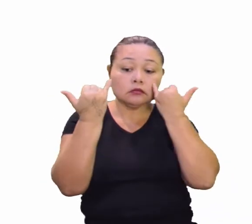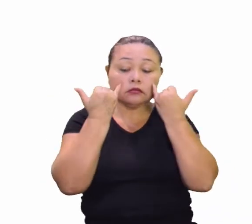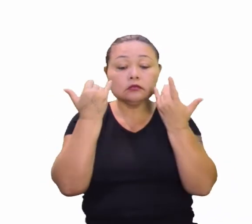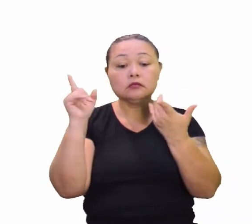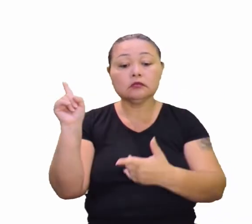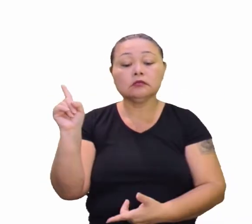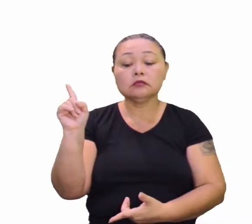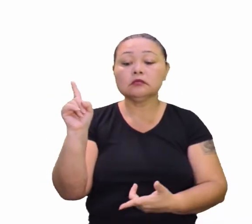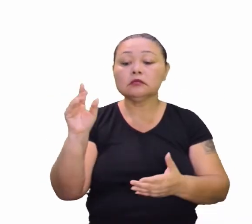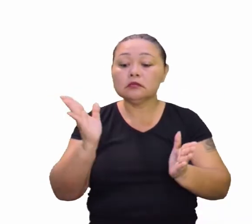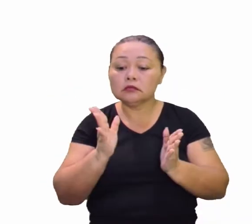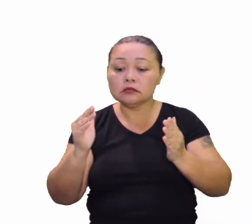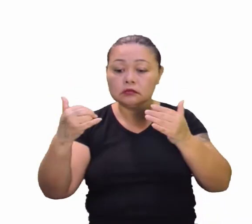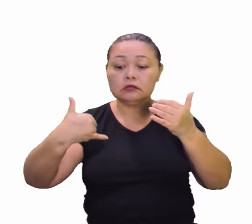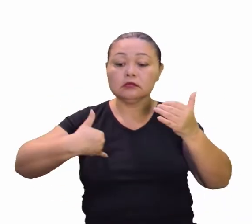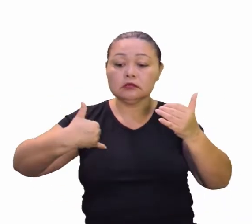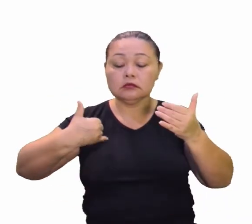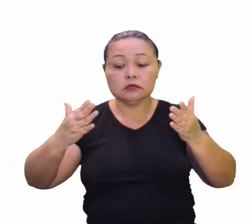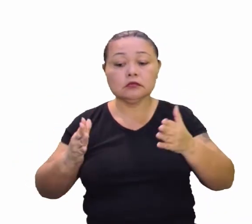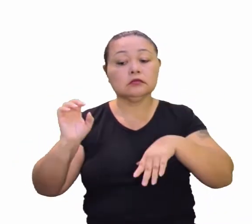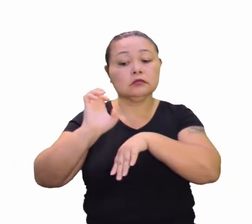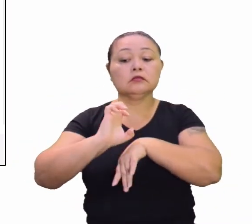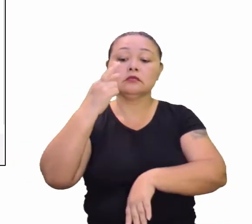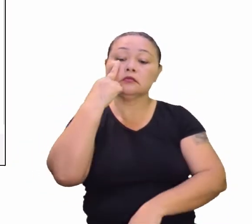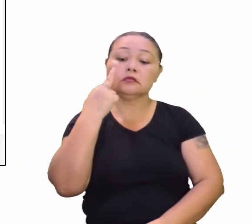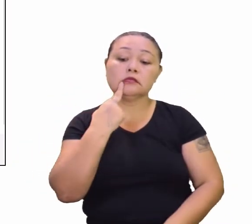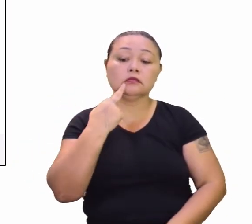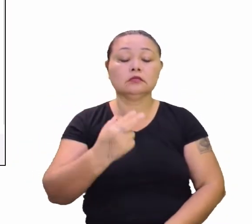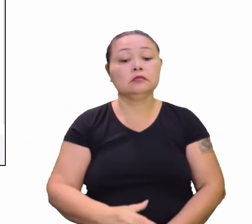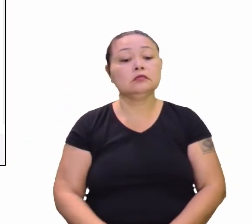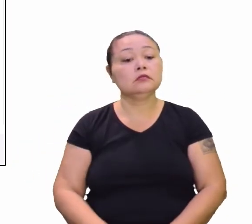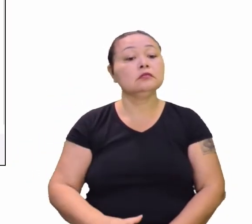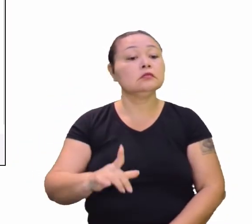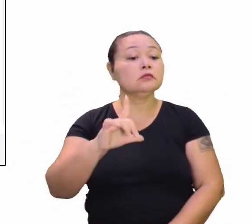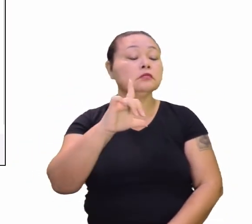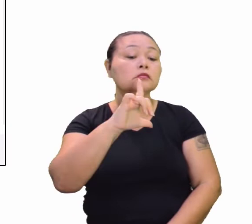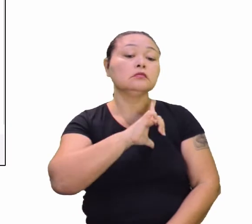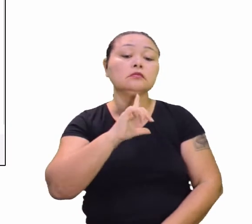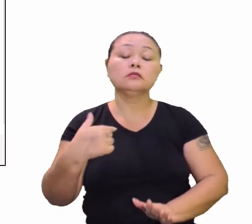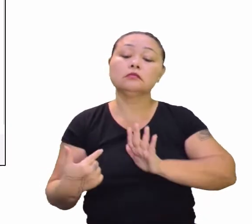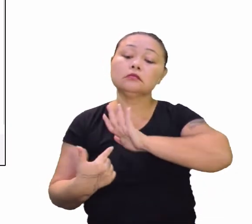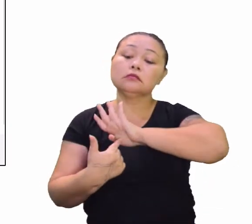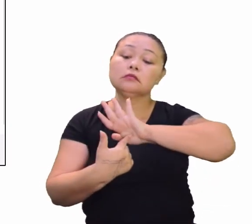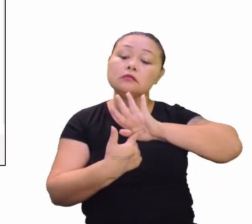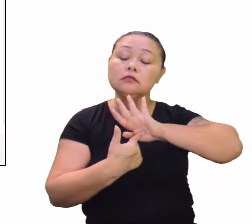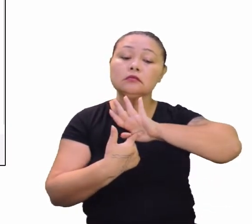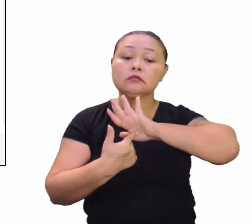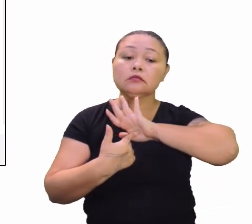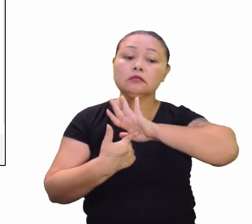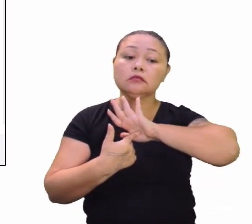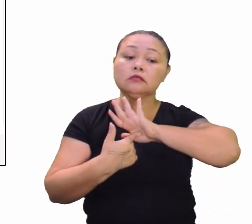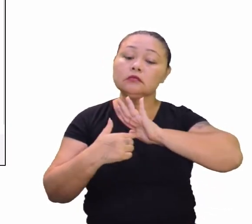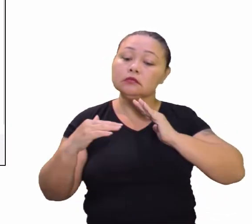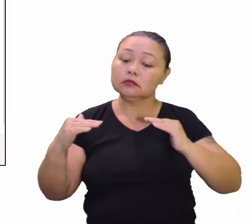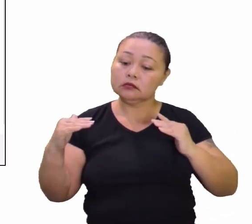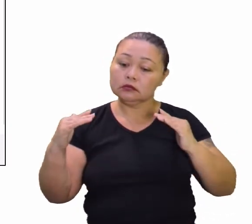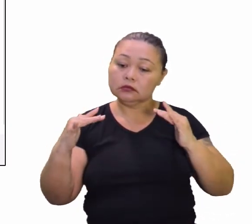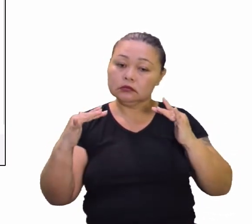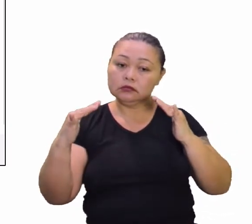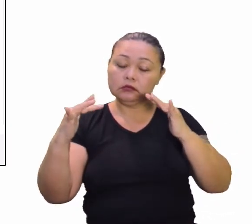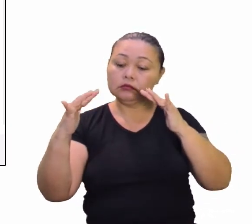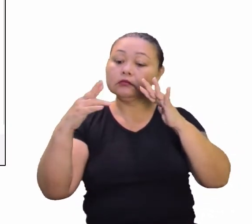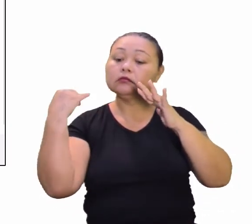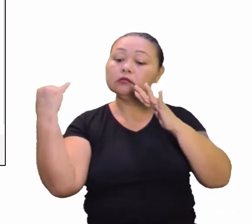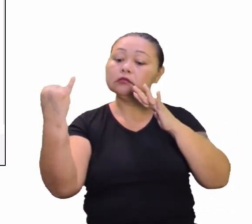informações acerca da pirâmide etária do estado de Rondônia. E nós temos aqui uma representação dessa pirâmide que é